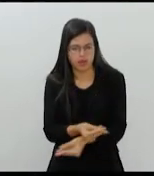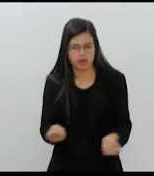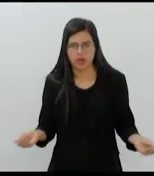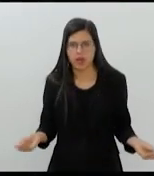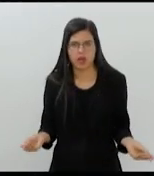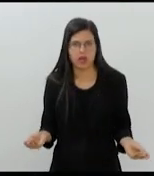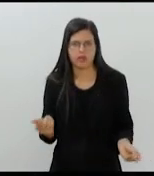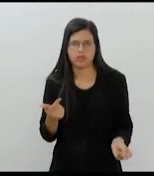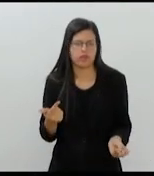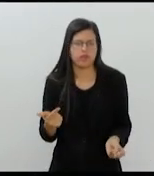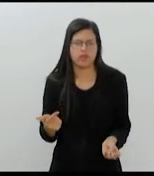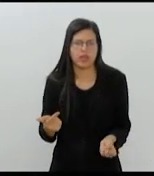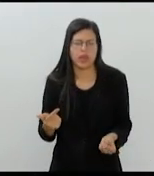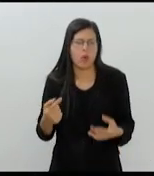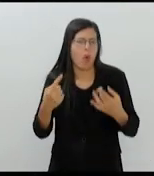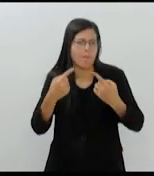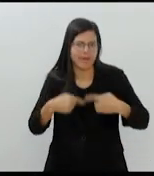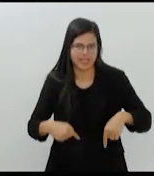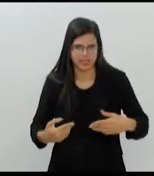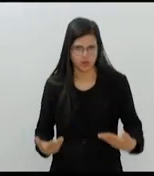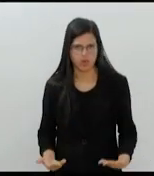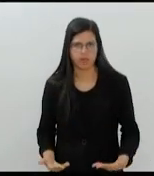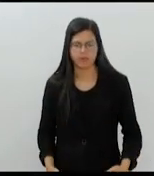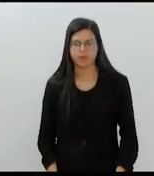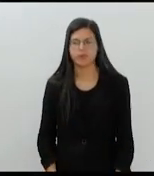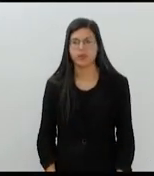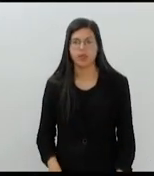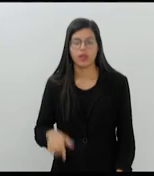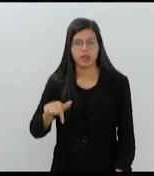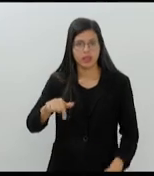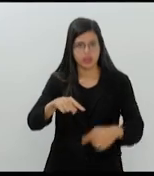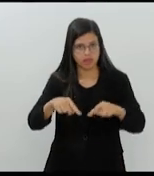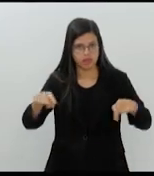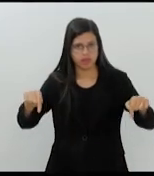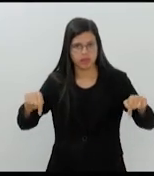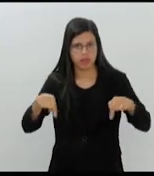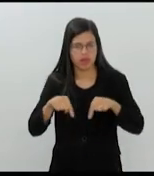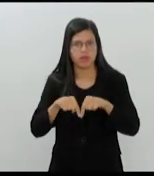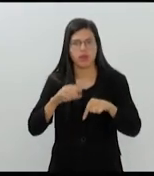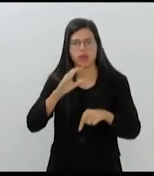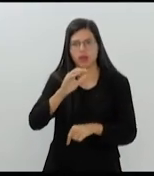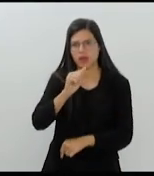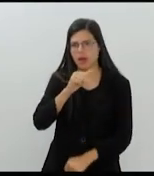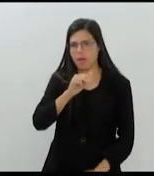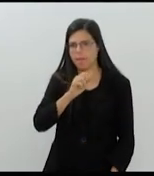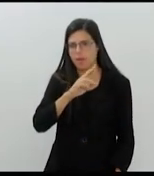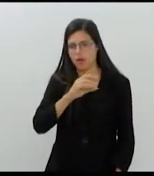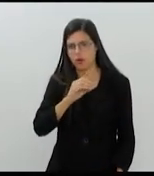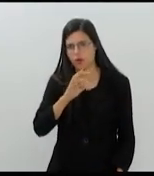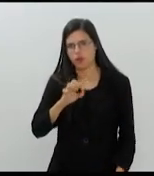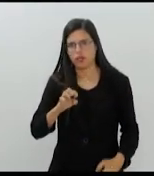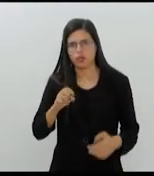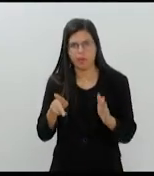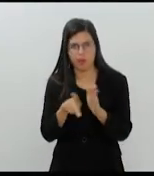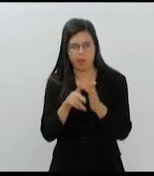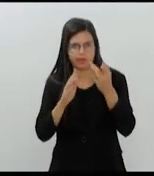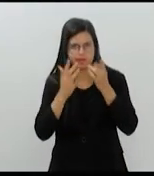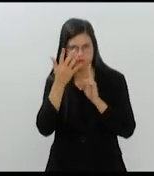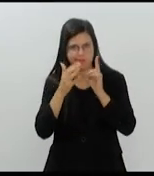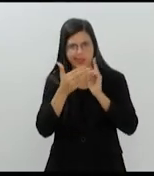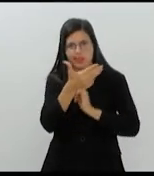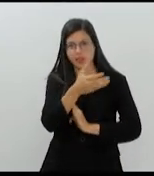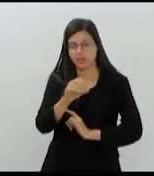concorrente. E esse camarote tem 100 convites diários.